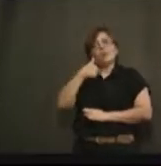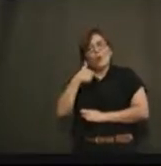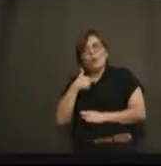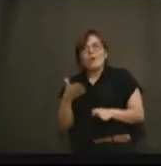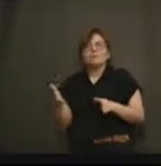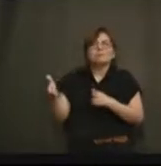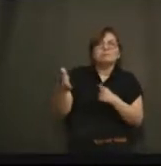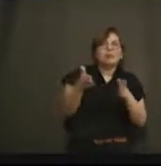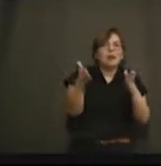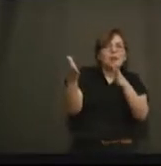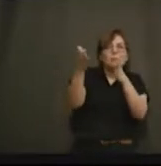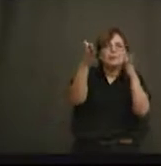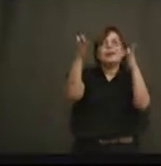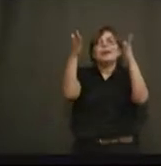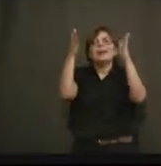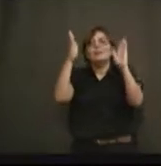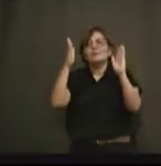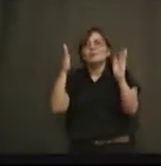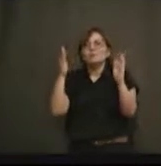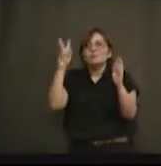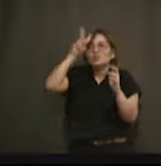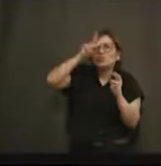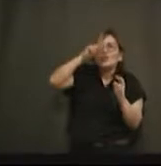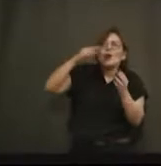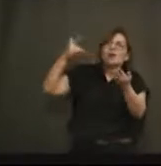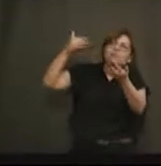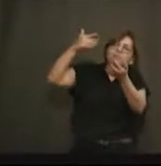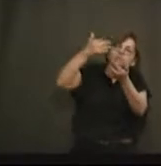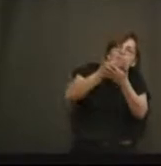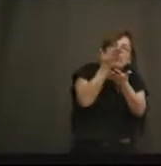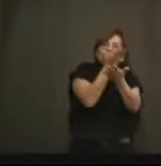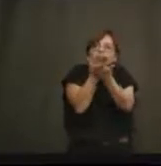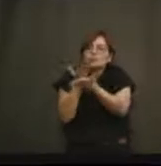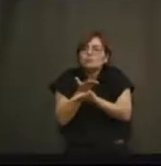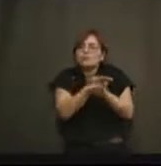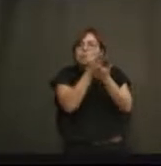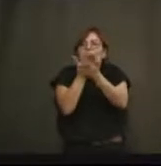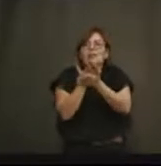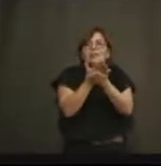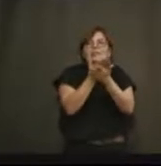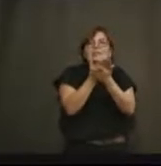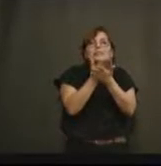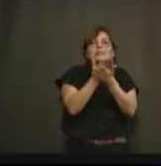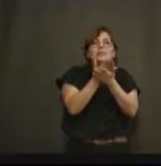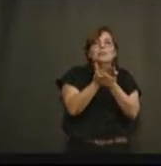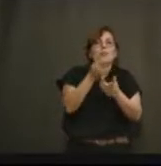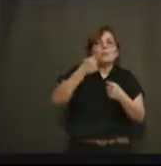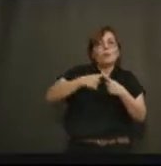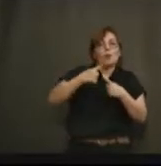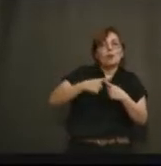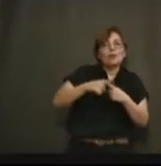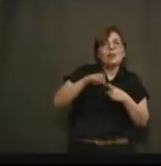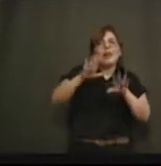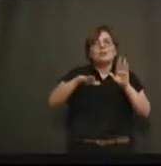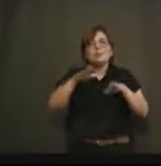pelas vias que eu descrevi para vocês aqui, de maneira um pouco tardia, um pouco, por vezes um pouco inconsciente,